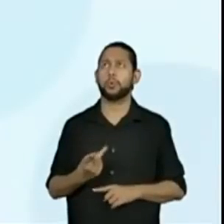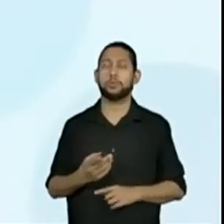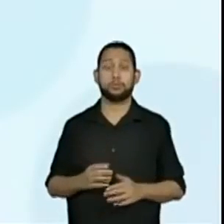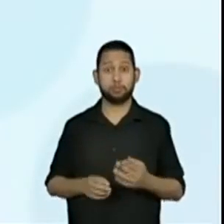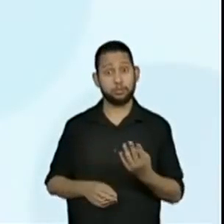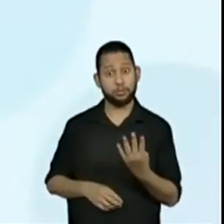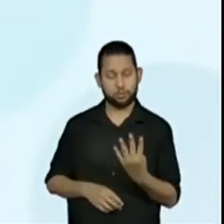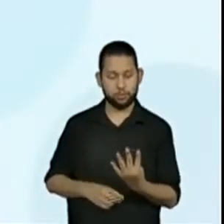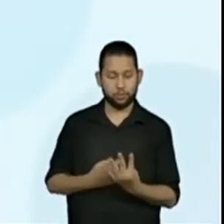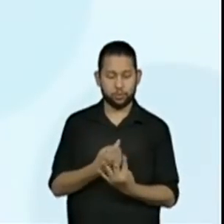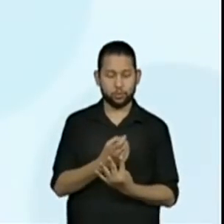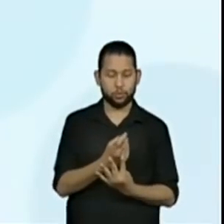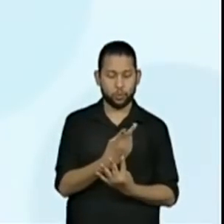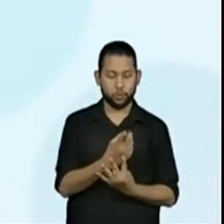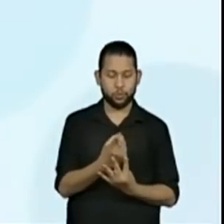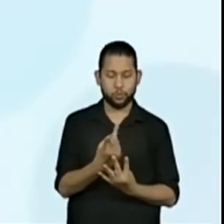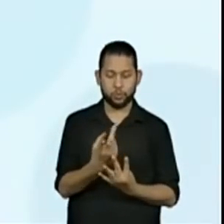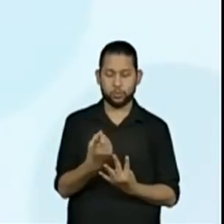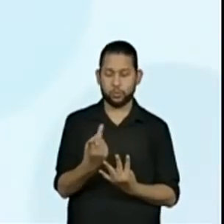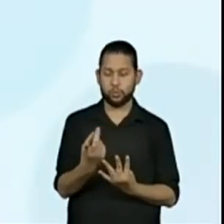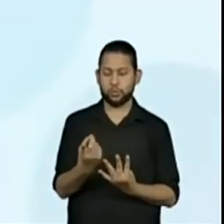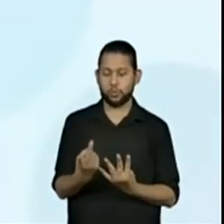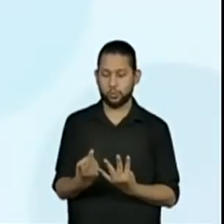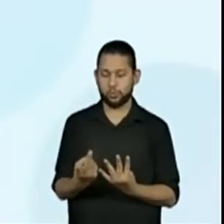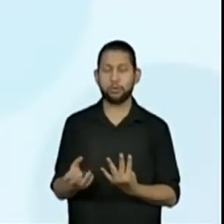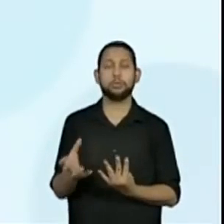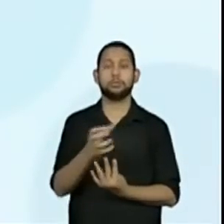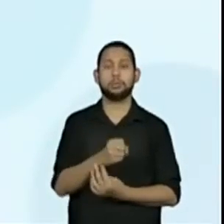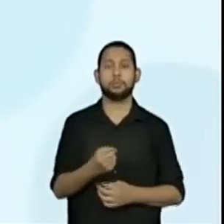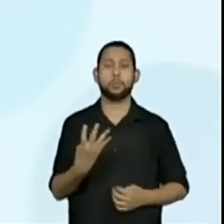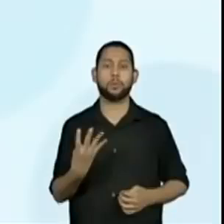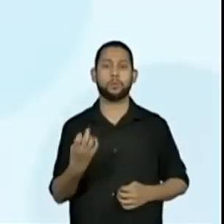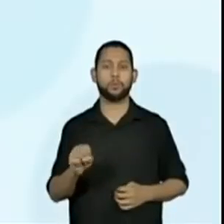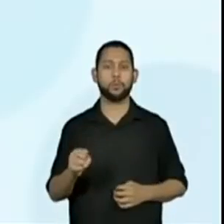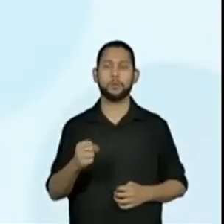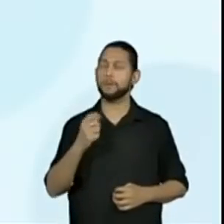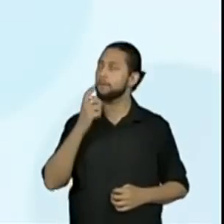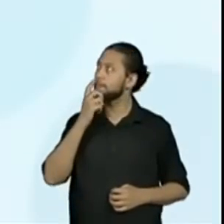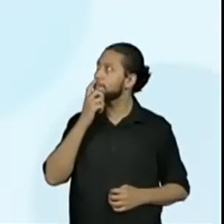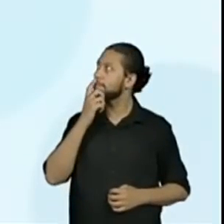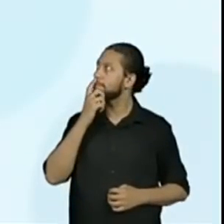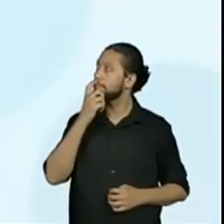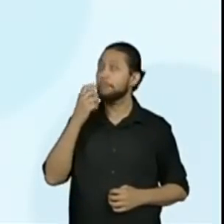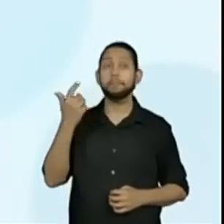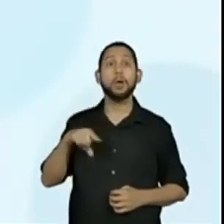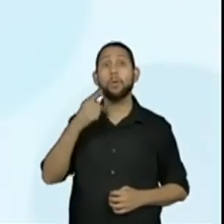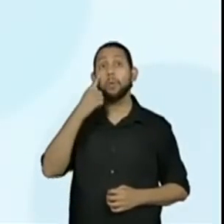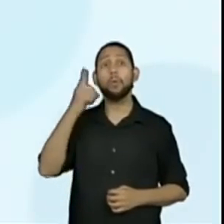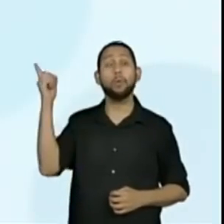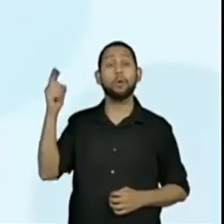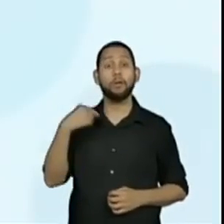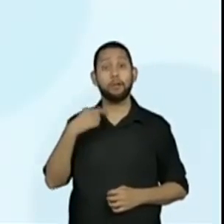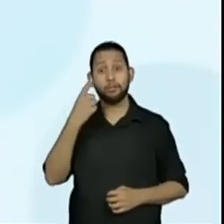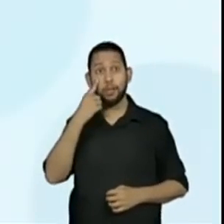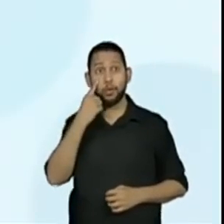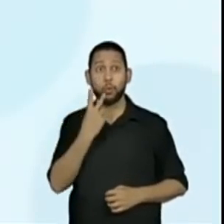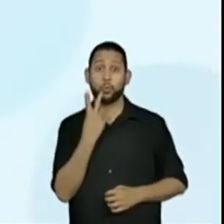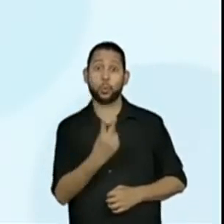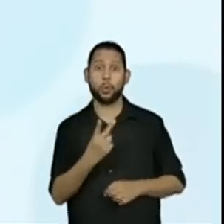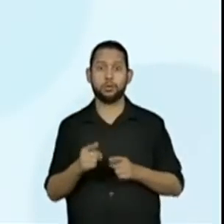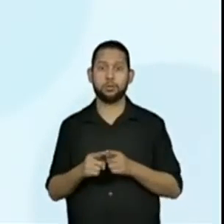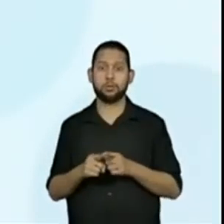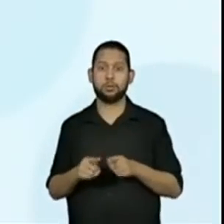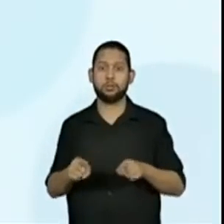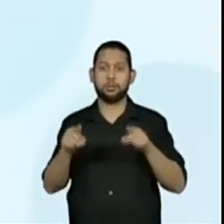12 eu tenho 48 correto mais tenho esses retângulos aqui